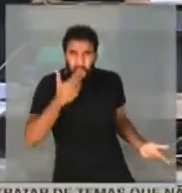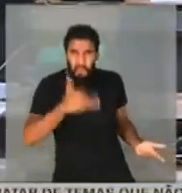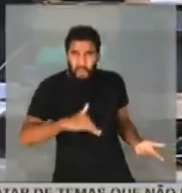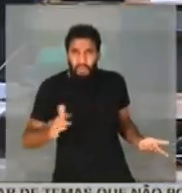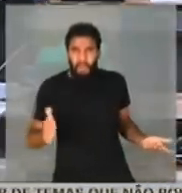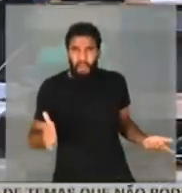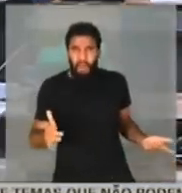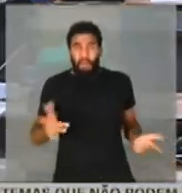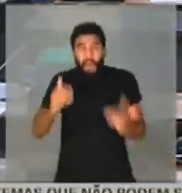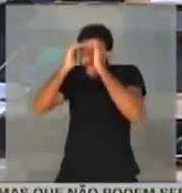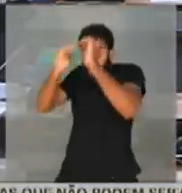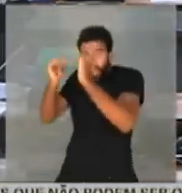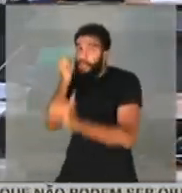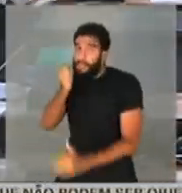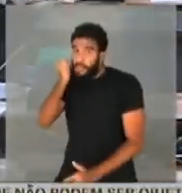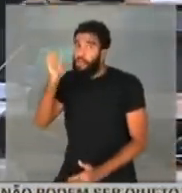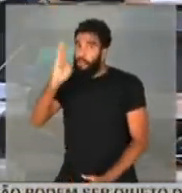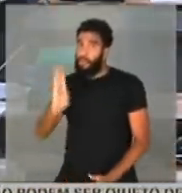moleque.